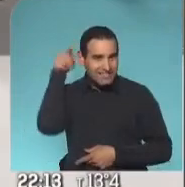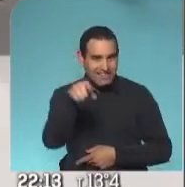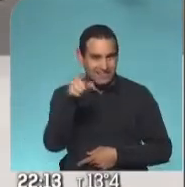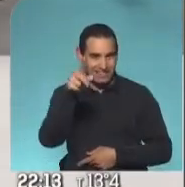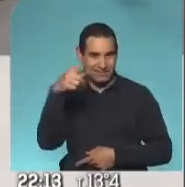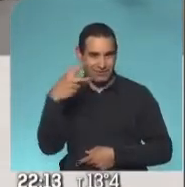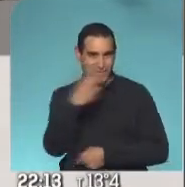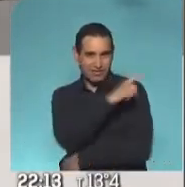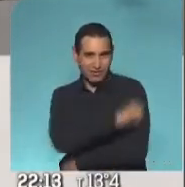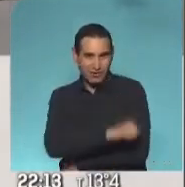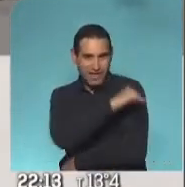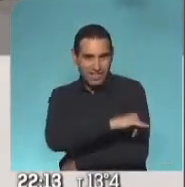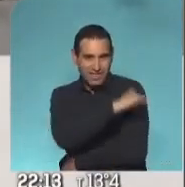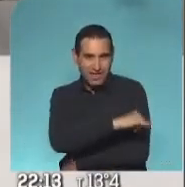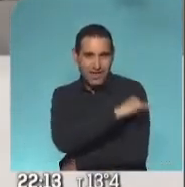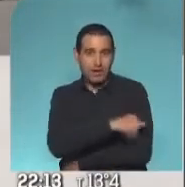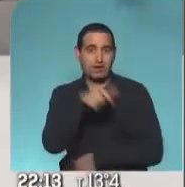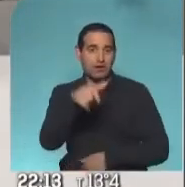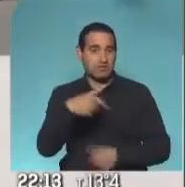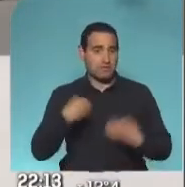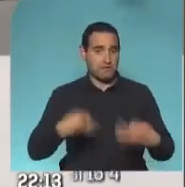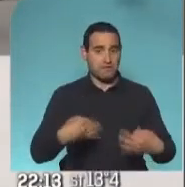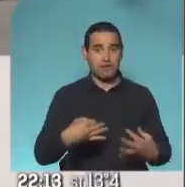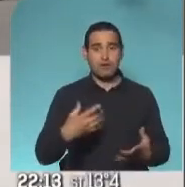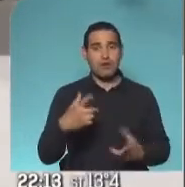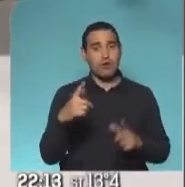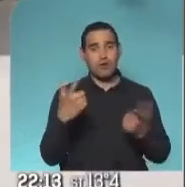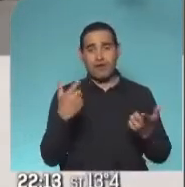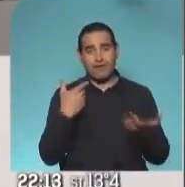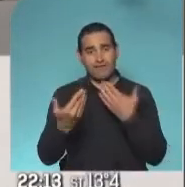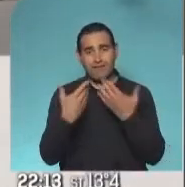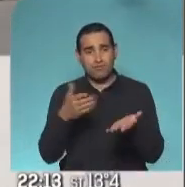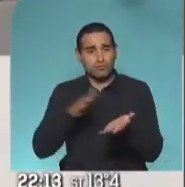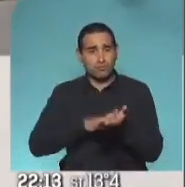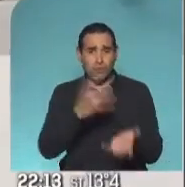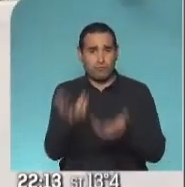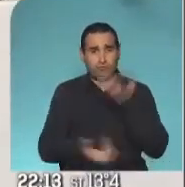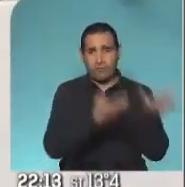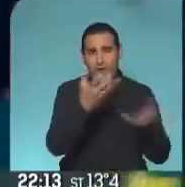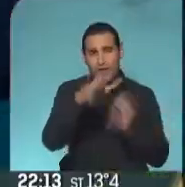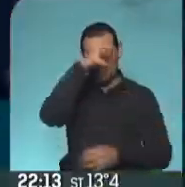tamanho do Rio de Janeiro, com uma reserva indígena, eu estaria bem, ninguém estaria falando em queimada na Amazônia.